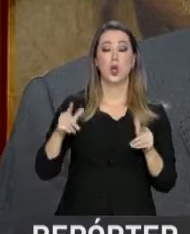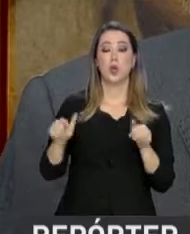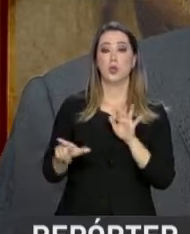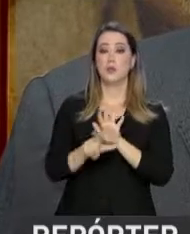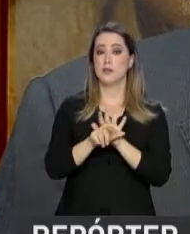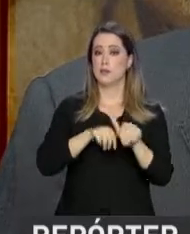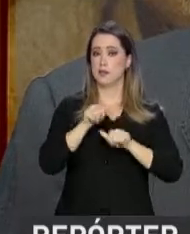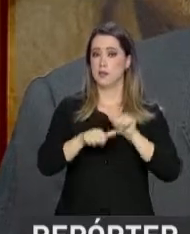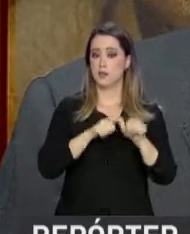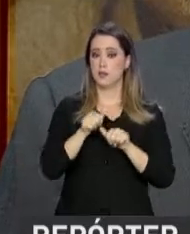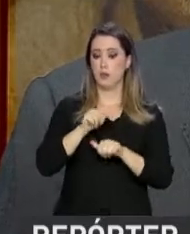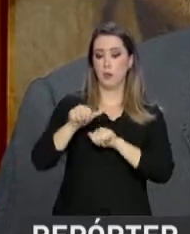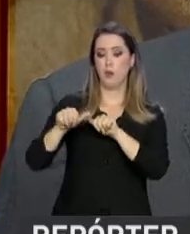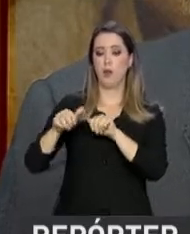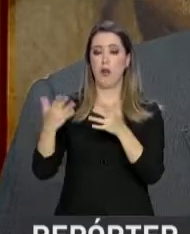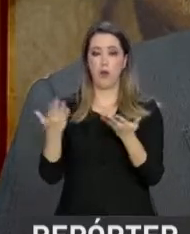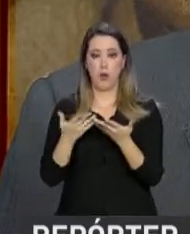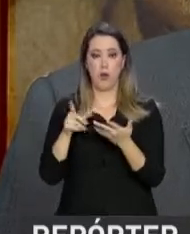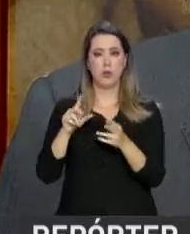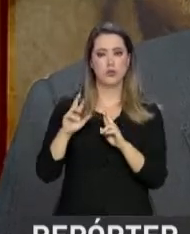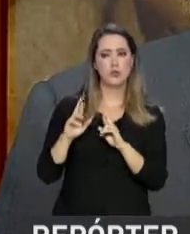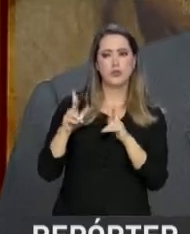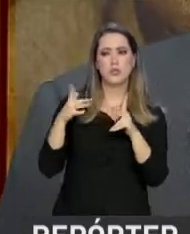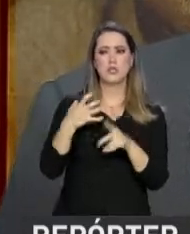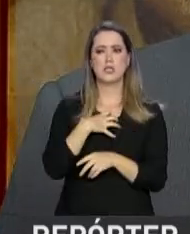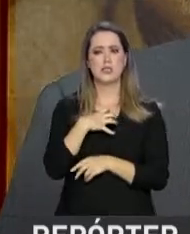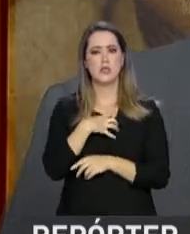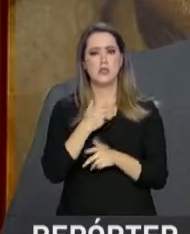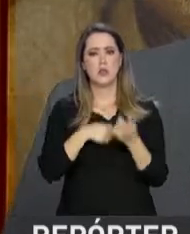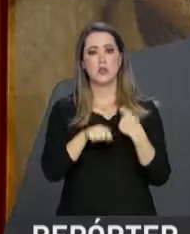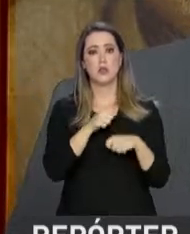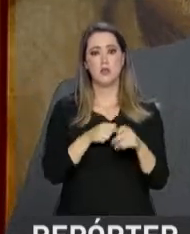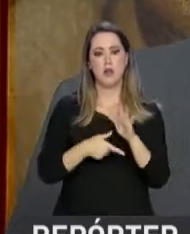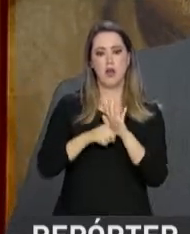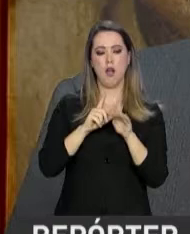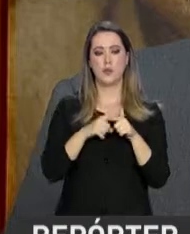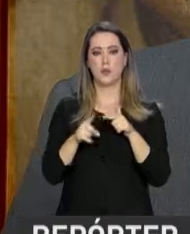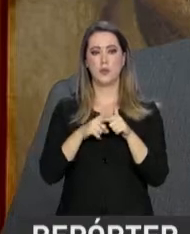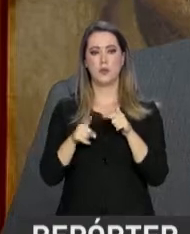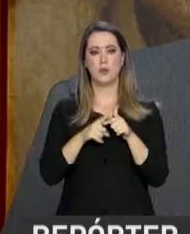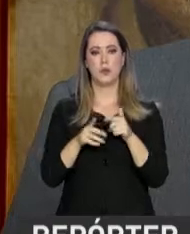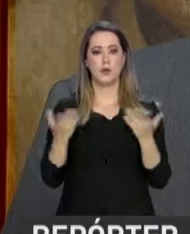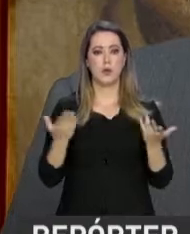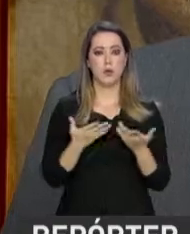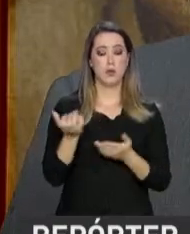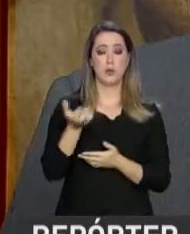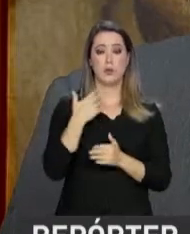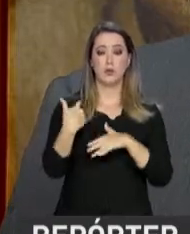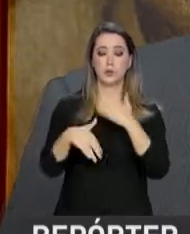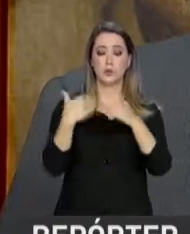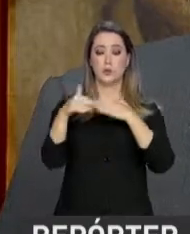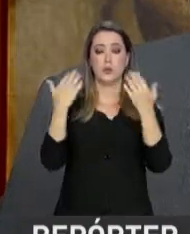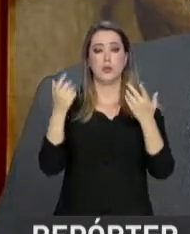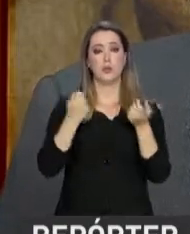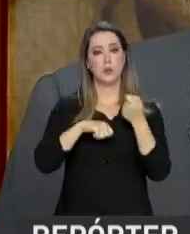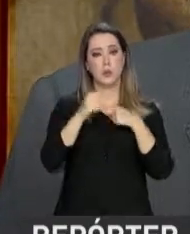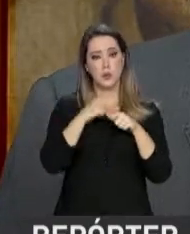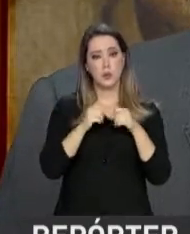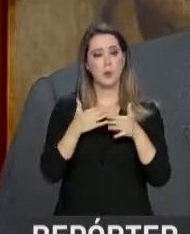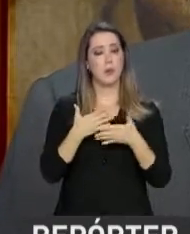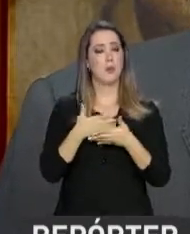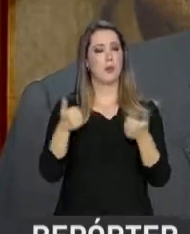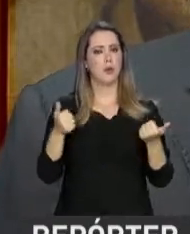quanto antes se falava em recessão agora se almeja um renascimento uma forte economia estava caindo